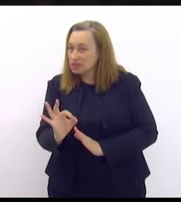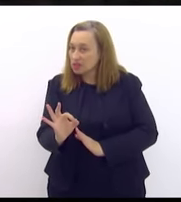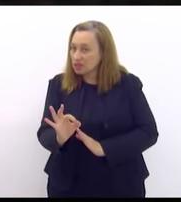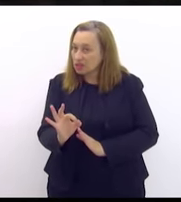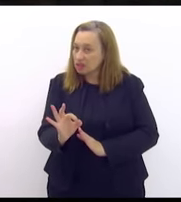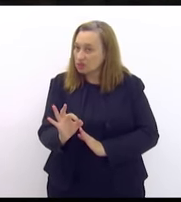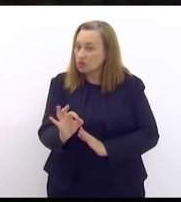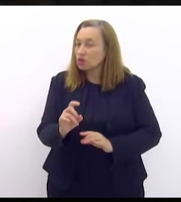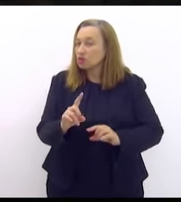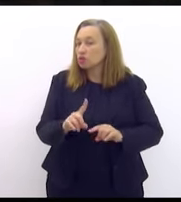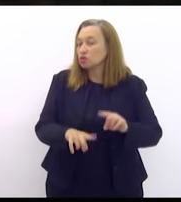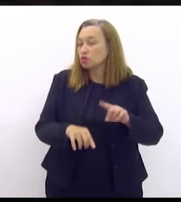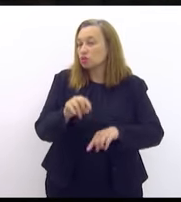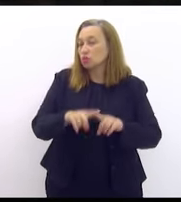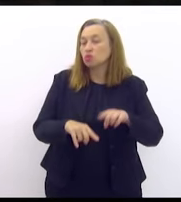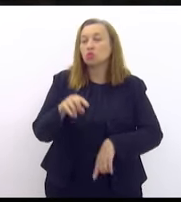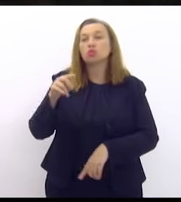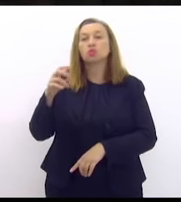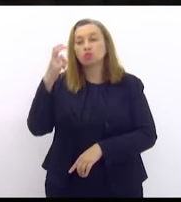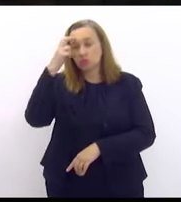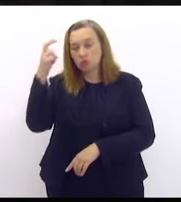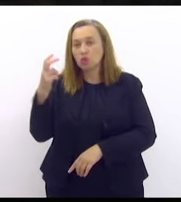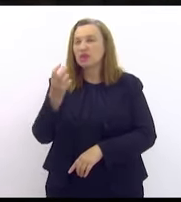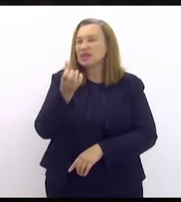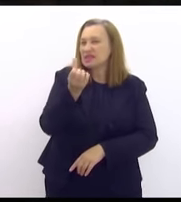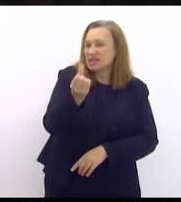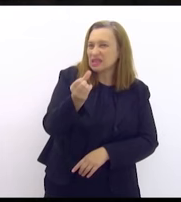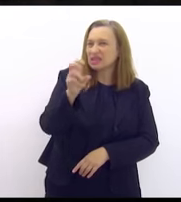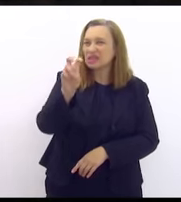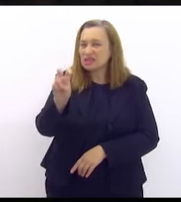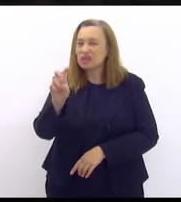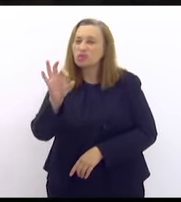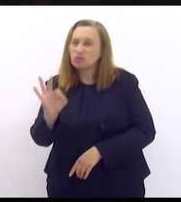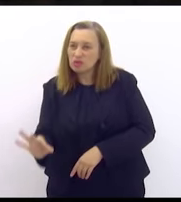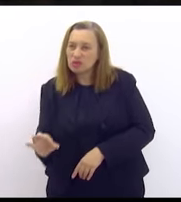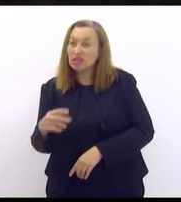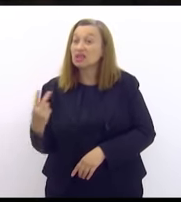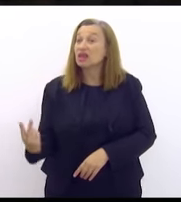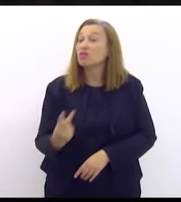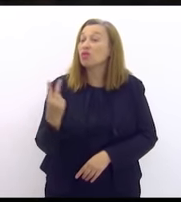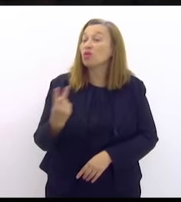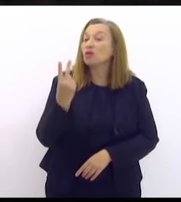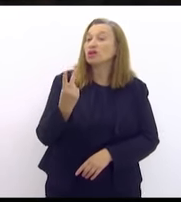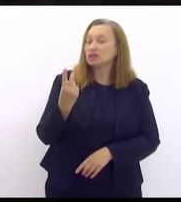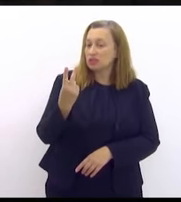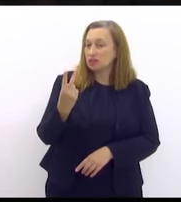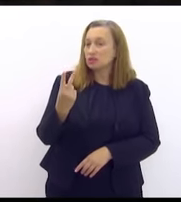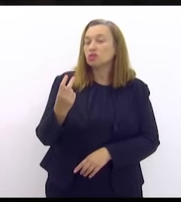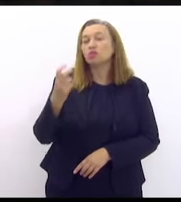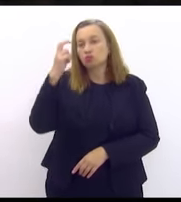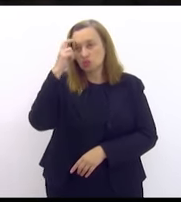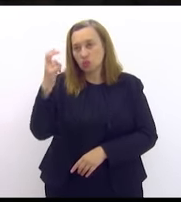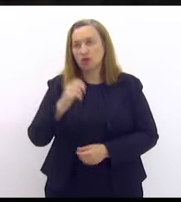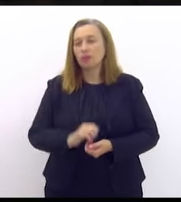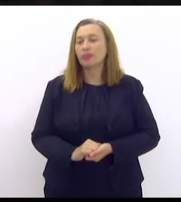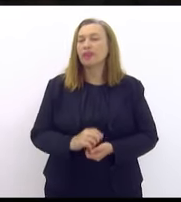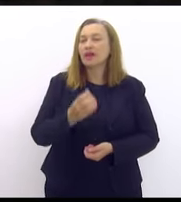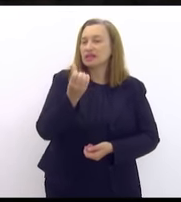dos equipamentos culturais, de 65% da valorização e difusão cultural e